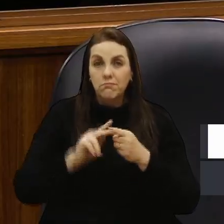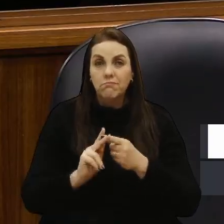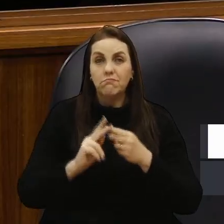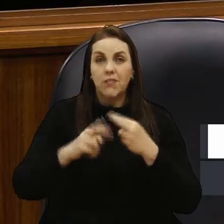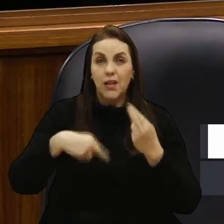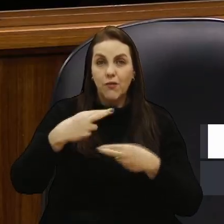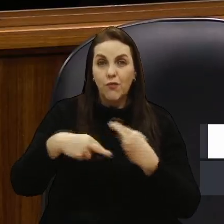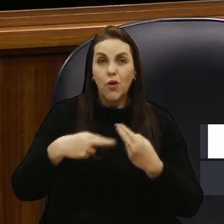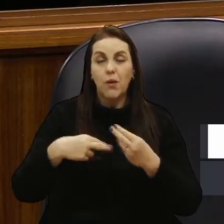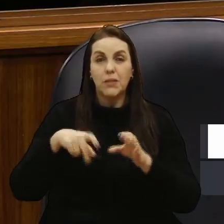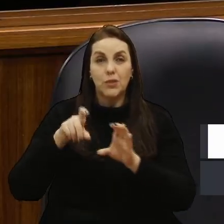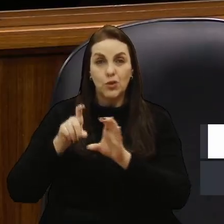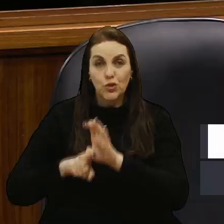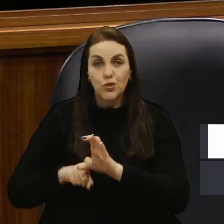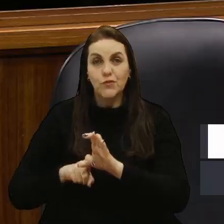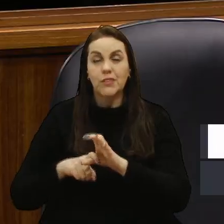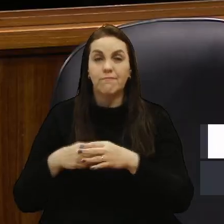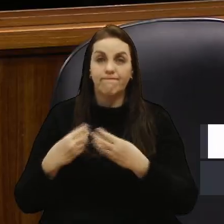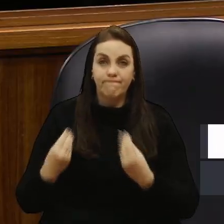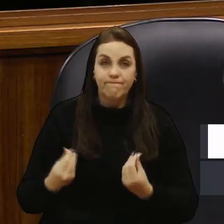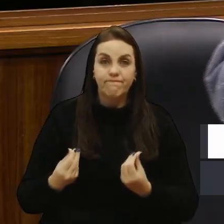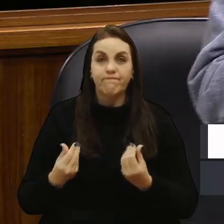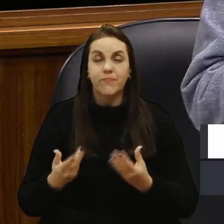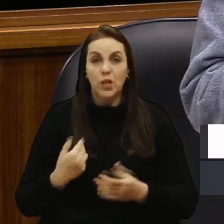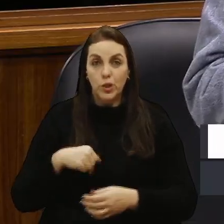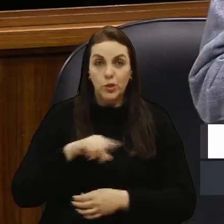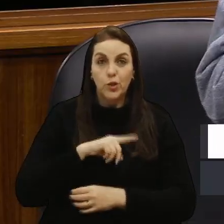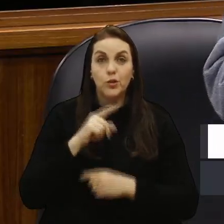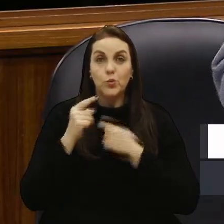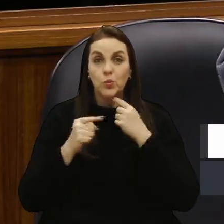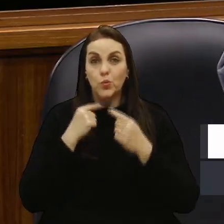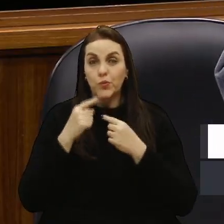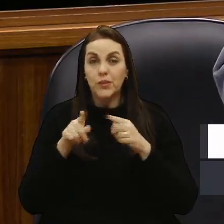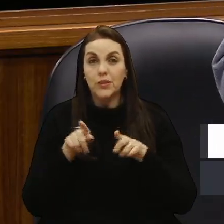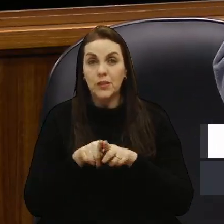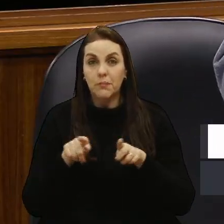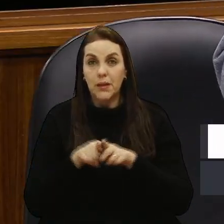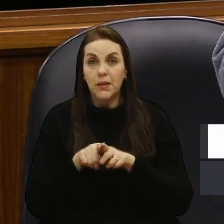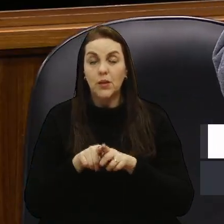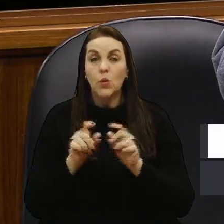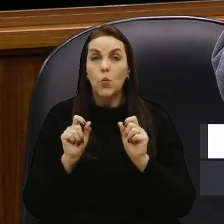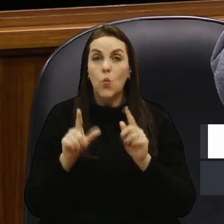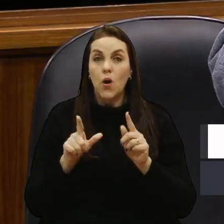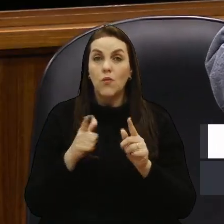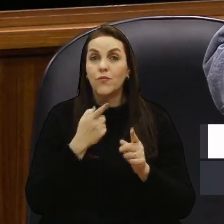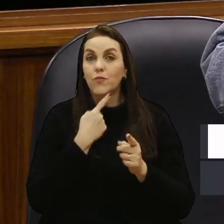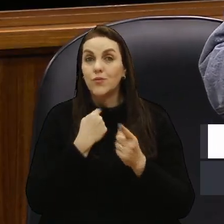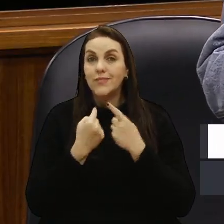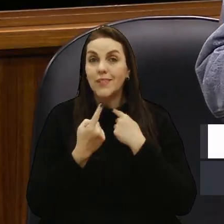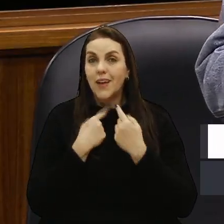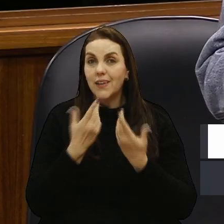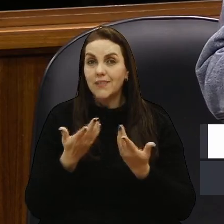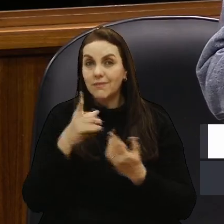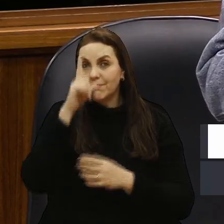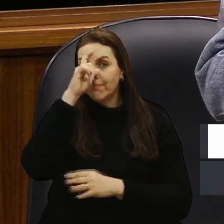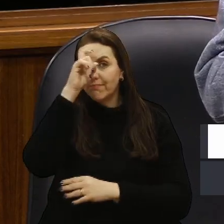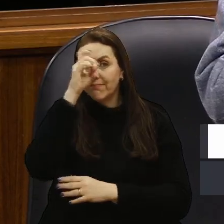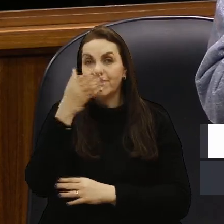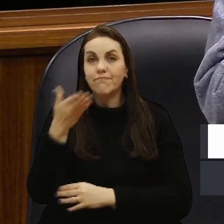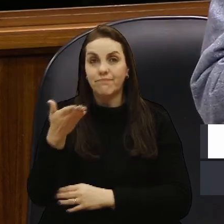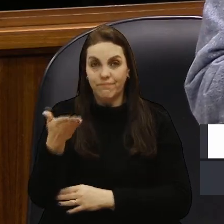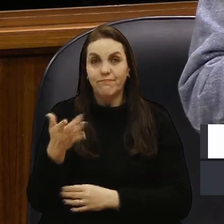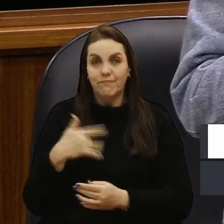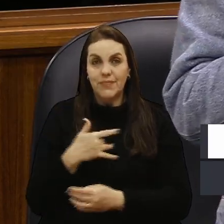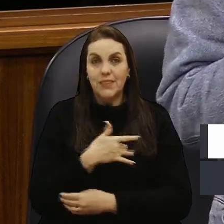tem dívidas, e a gente também tem dúvidas qual que é a vontade do Hospital Saúde para com